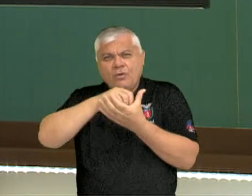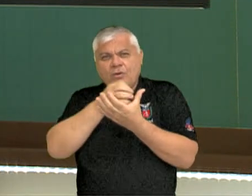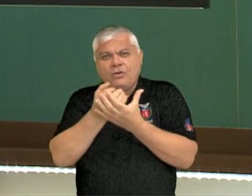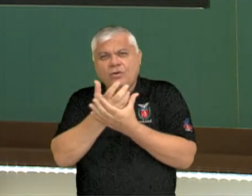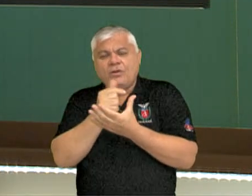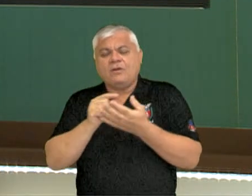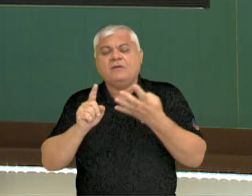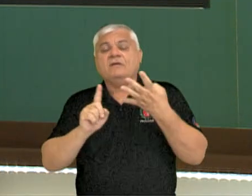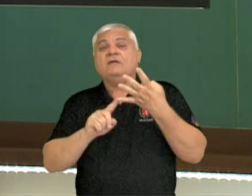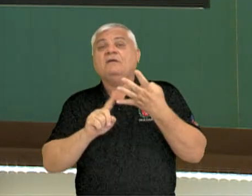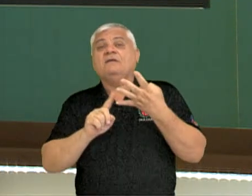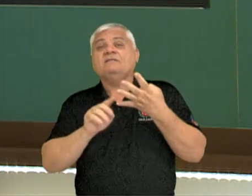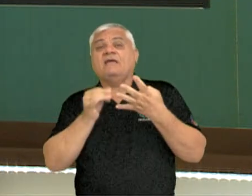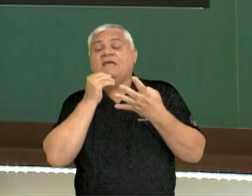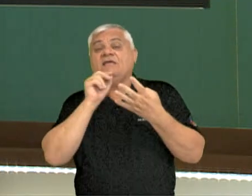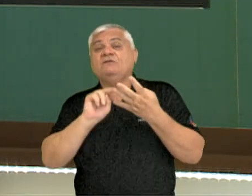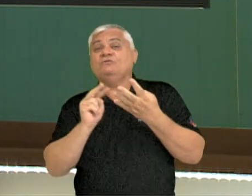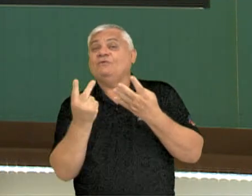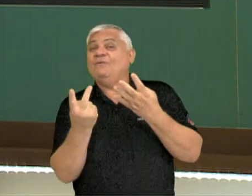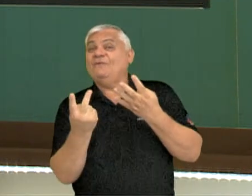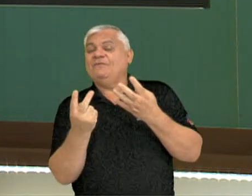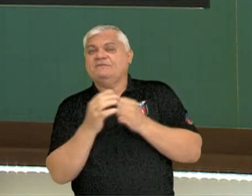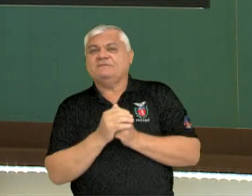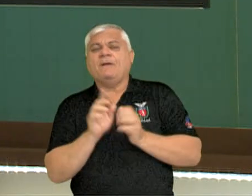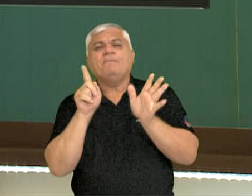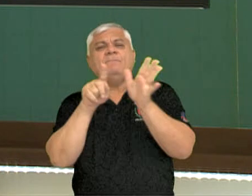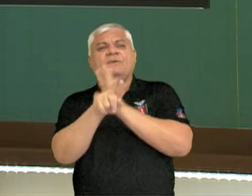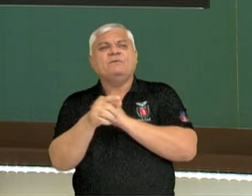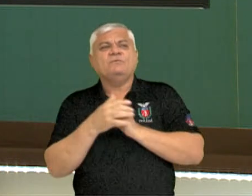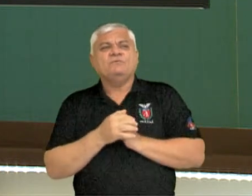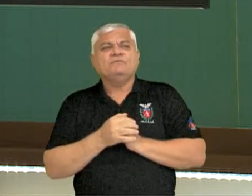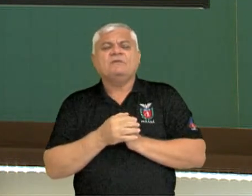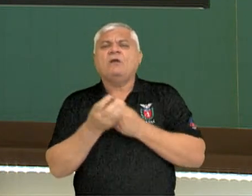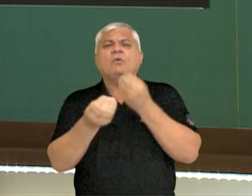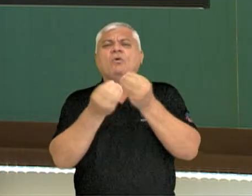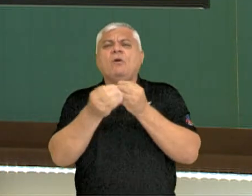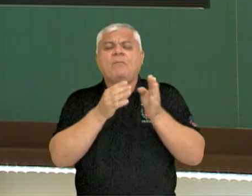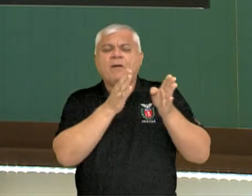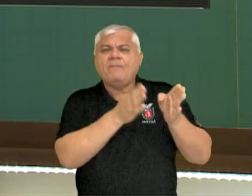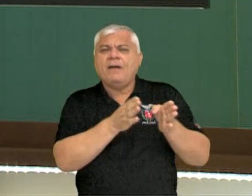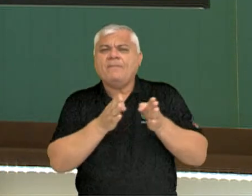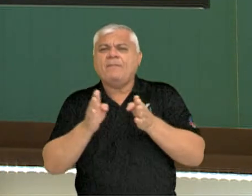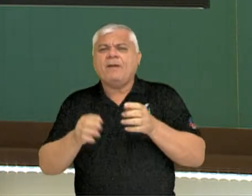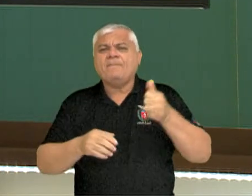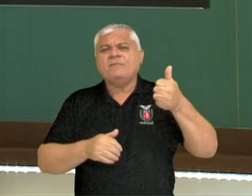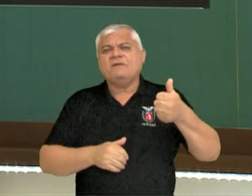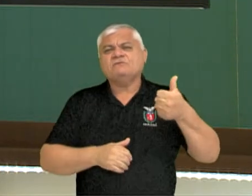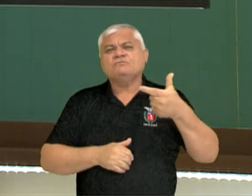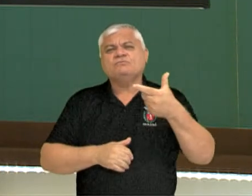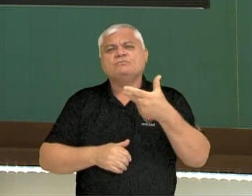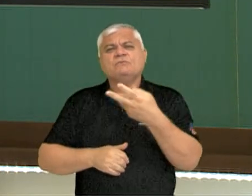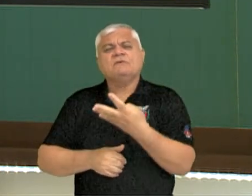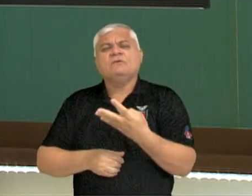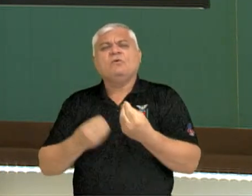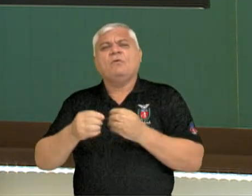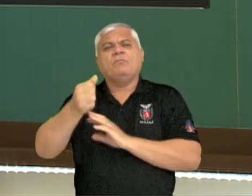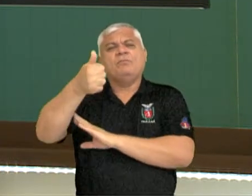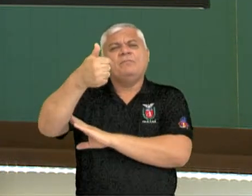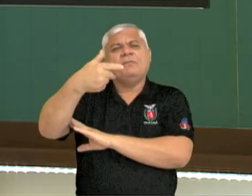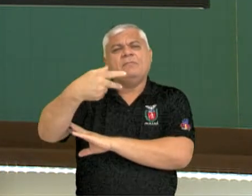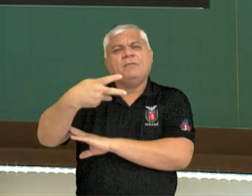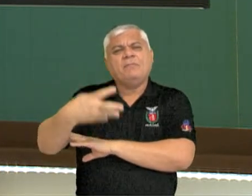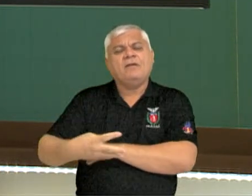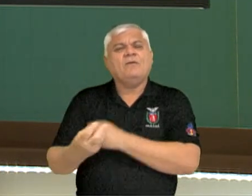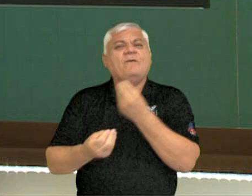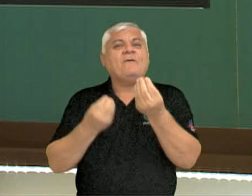formação de indivíduos diploides. O questionamento é: qual é a ordem correta desses eventos na reprodução das briófitas? E qual